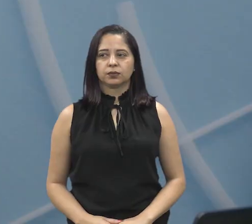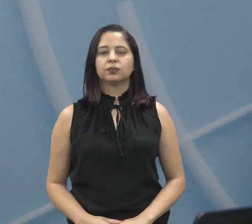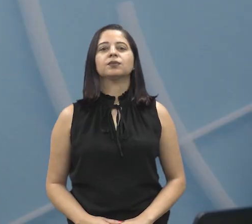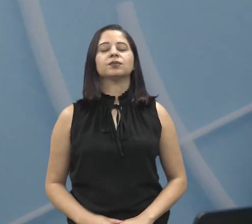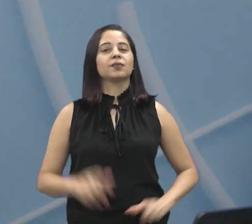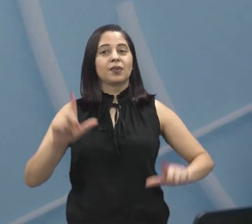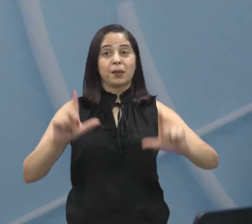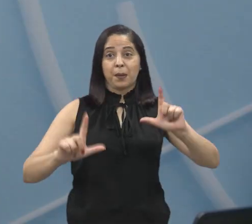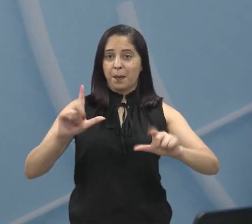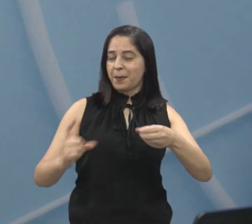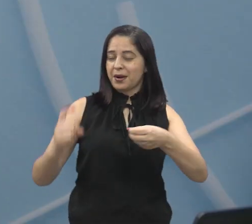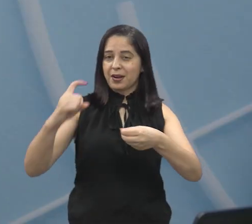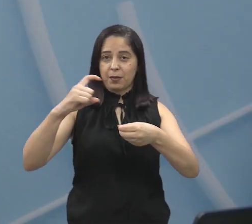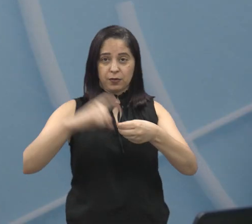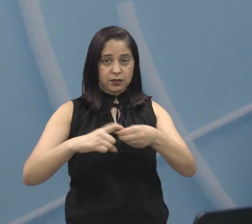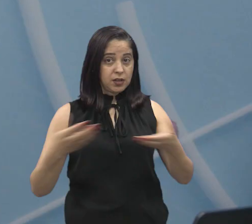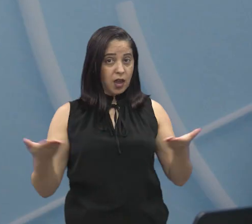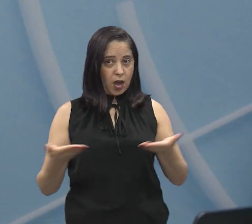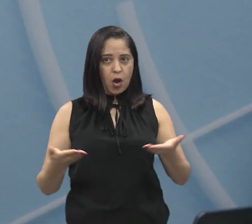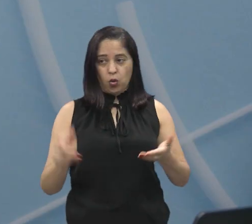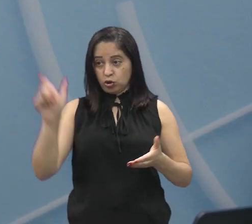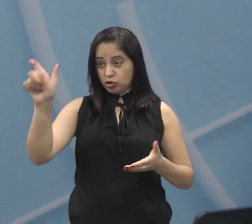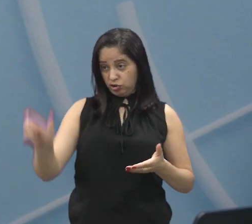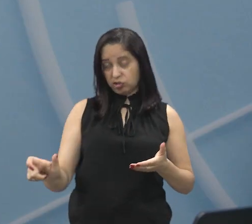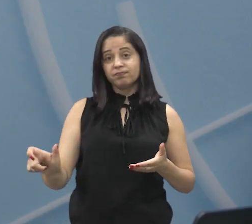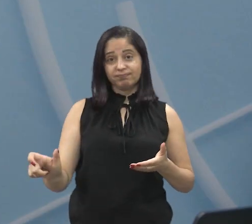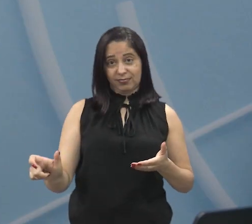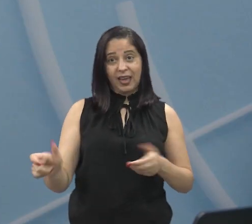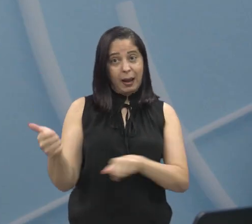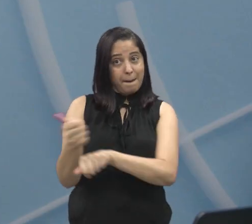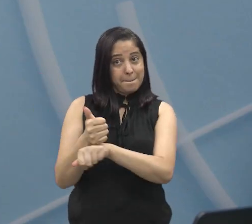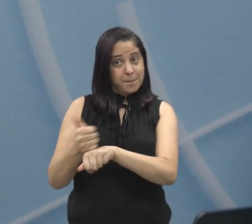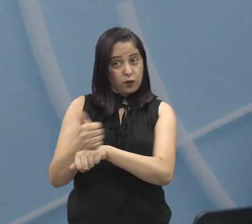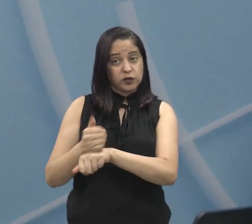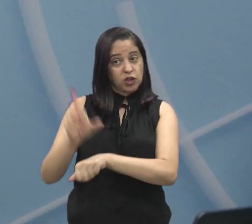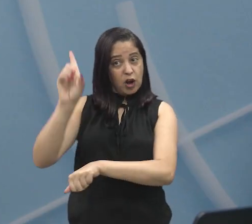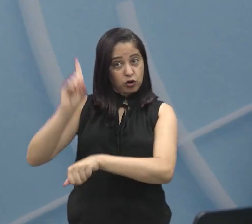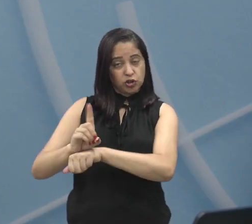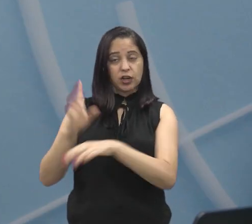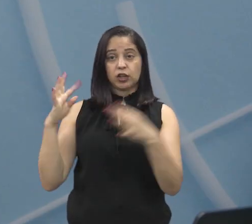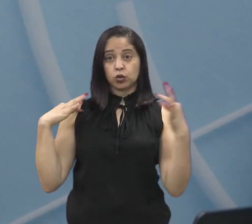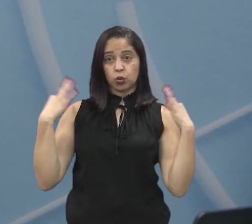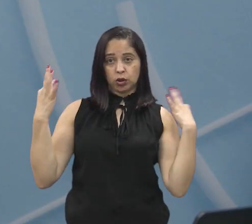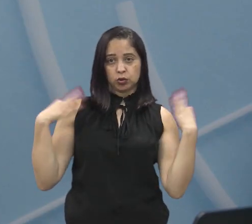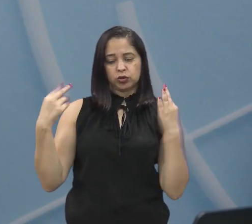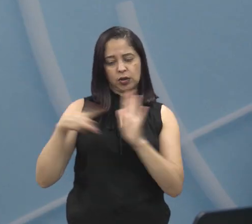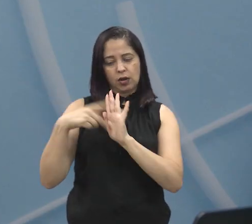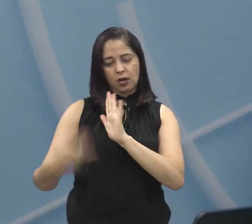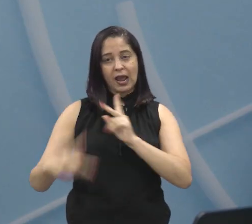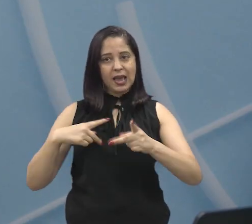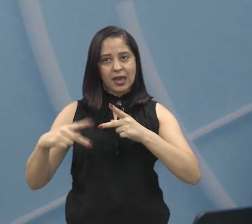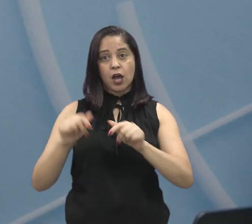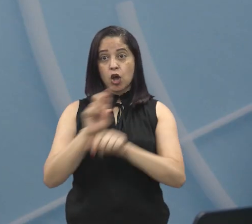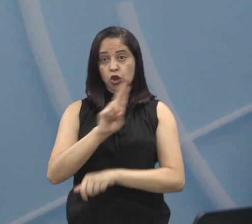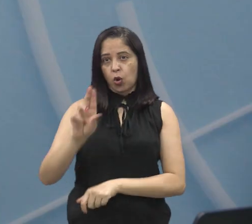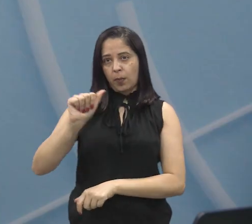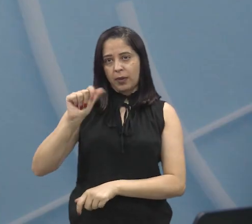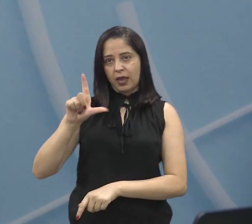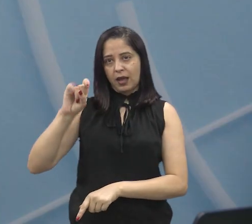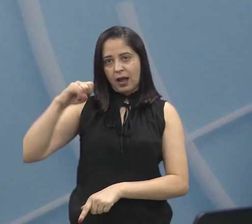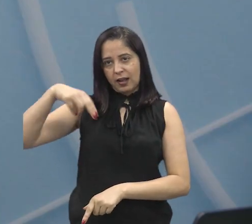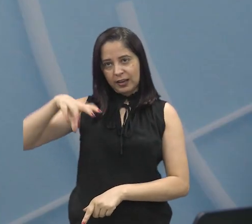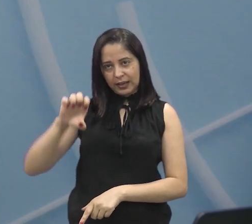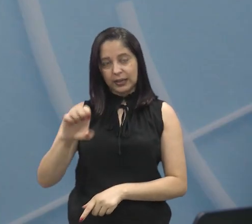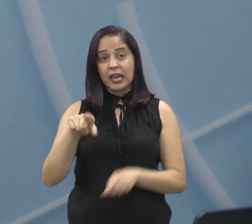Estamos de volta com Diálogos. Hoje eu estou recebendo aqui no estúdio a diretora de turismo de São José dos Campos, a Aline Arantes, e também